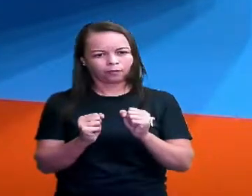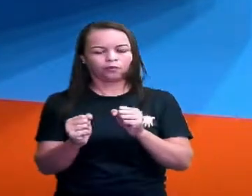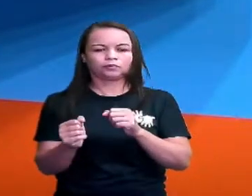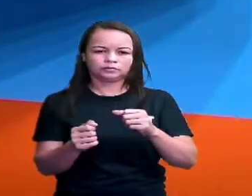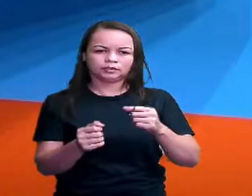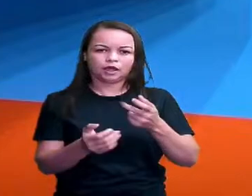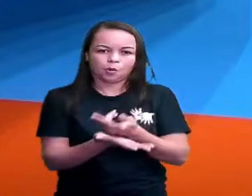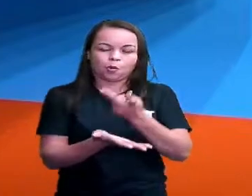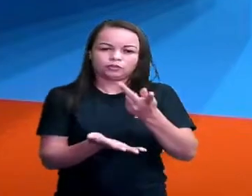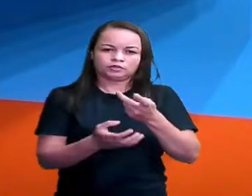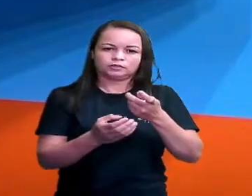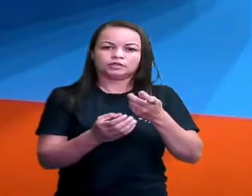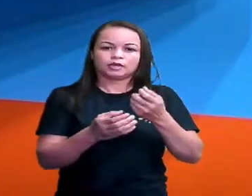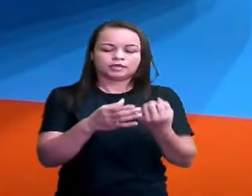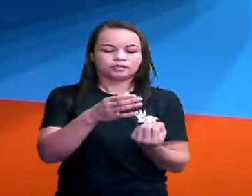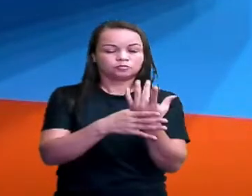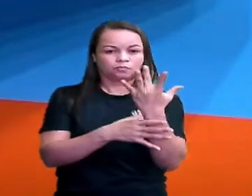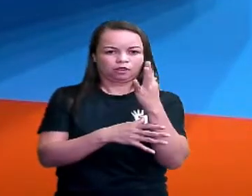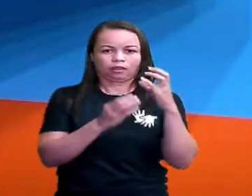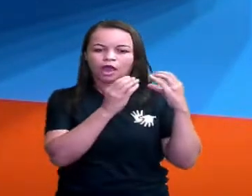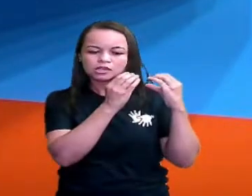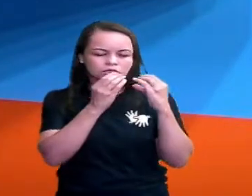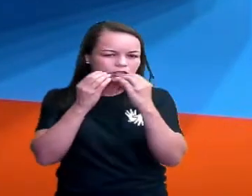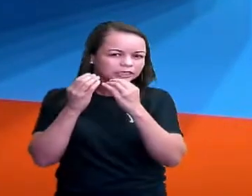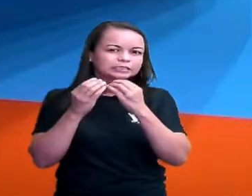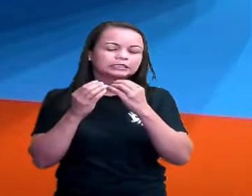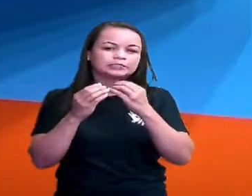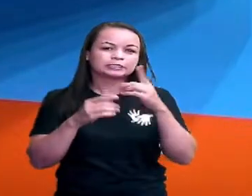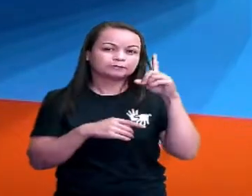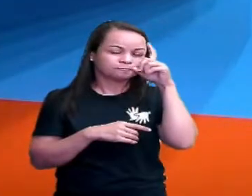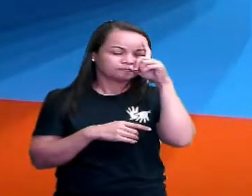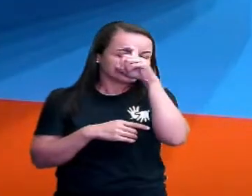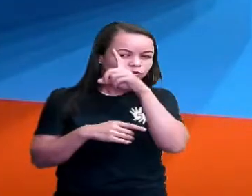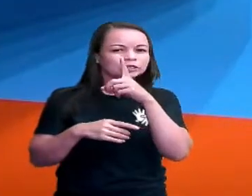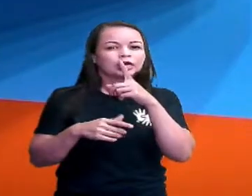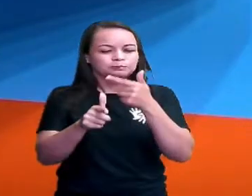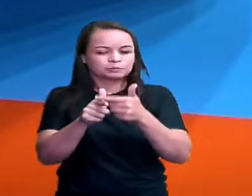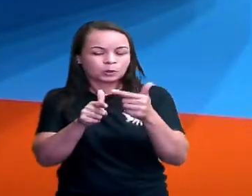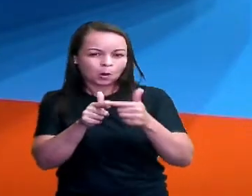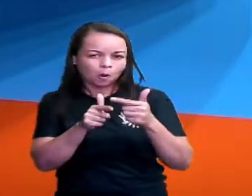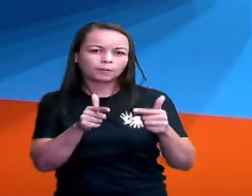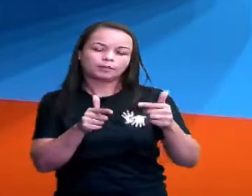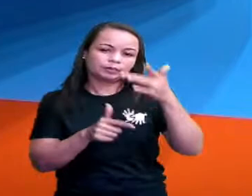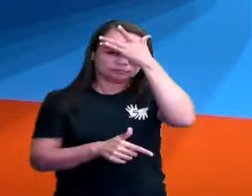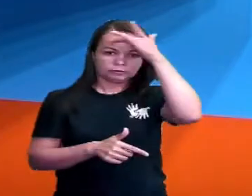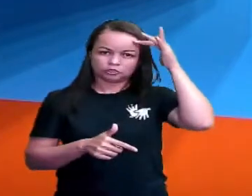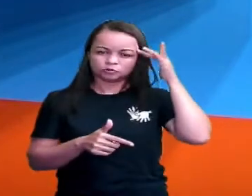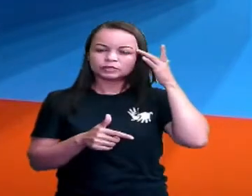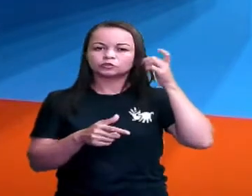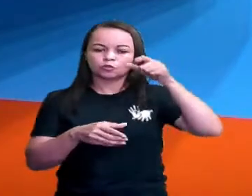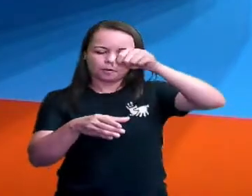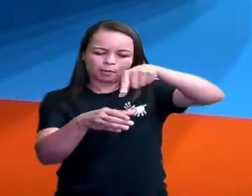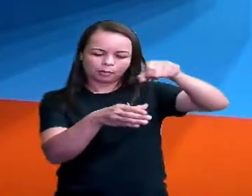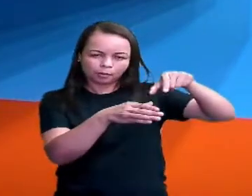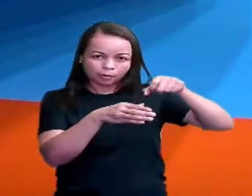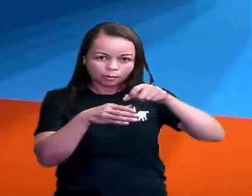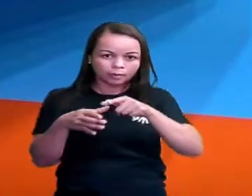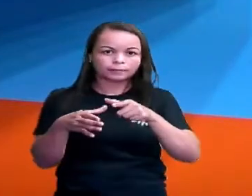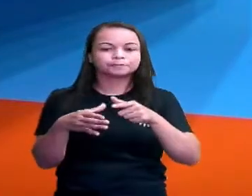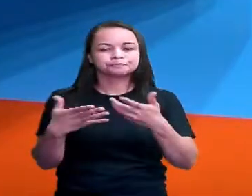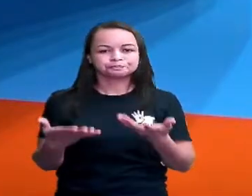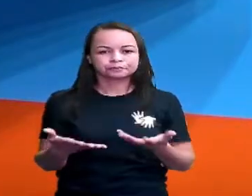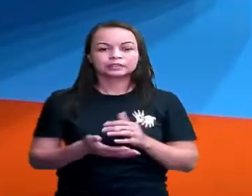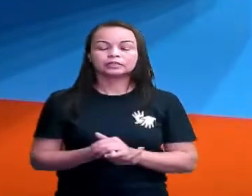milho, e levar a prejuízos, certo? Para os agricultores que cultivam esse tipo de planta, tá certo? Então,